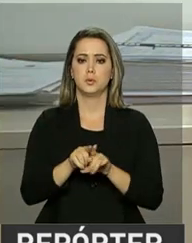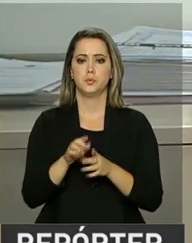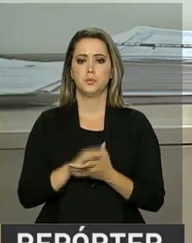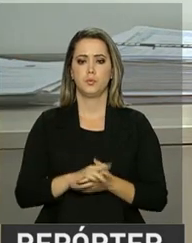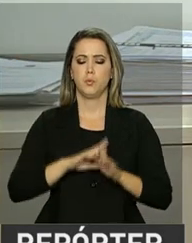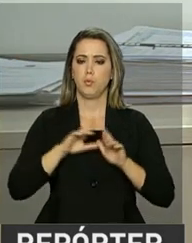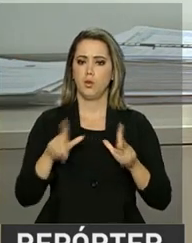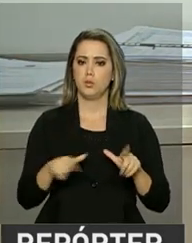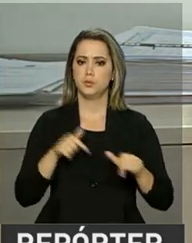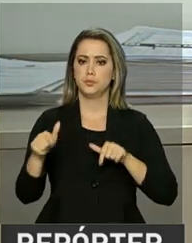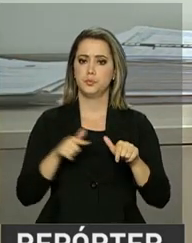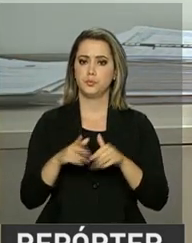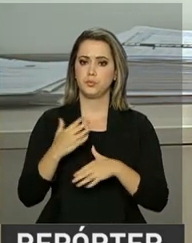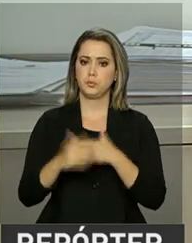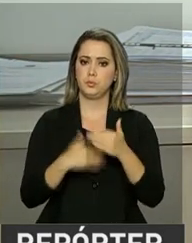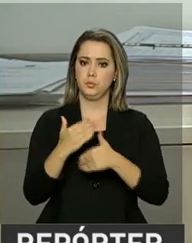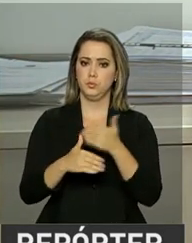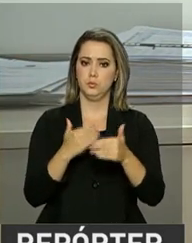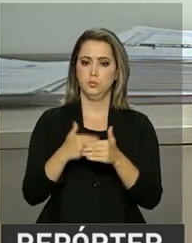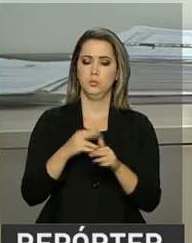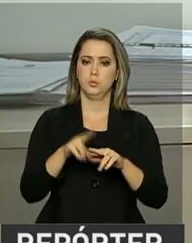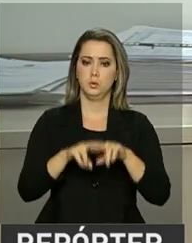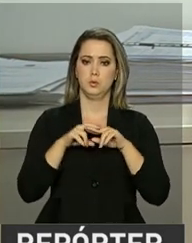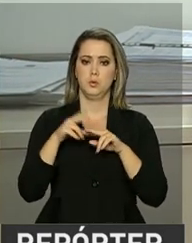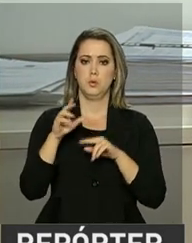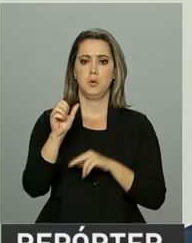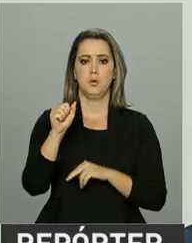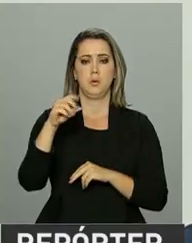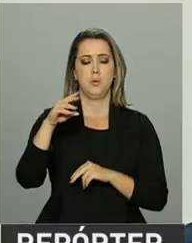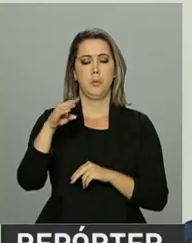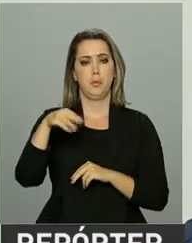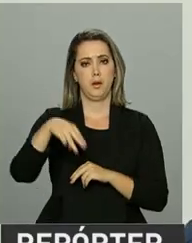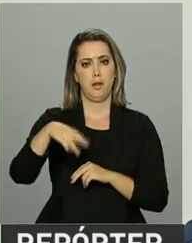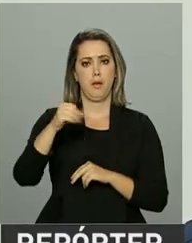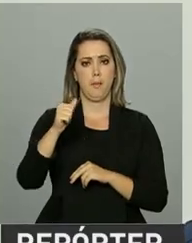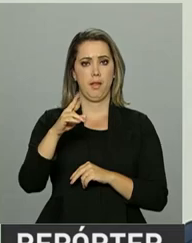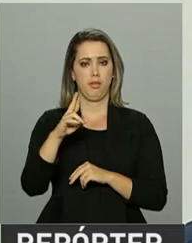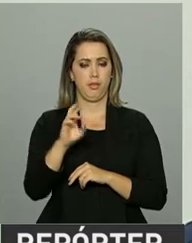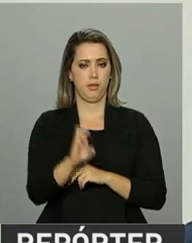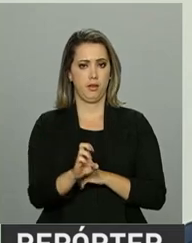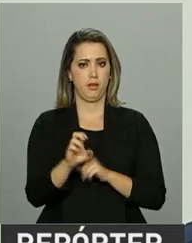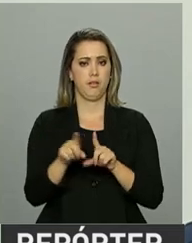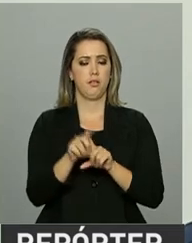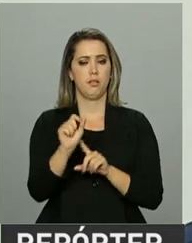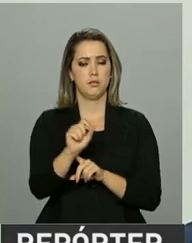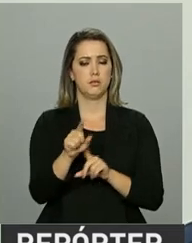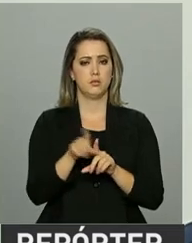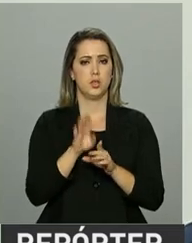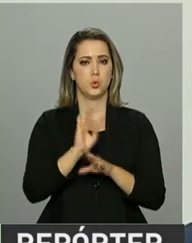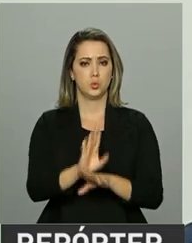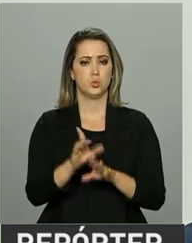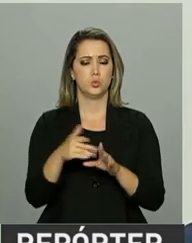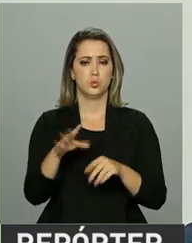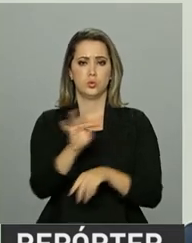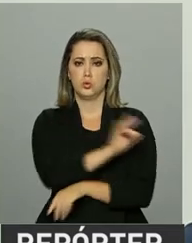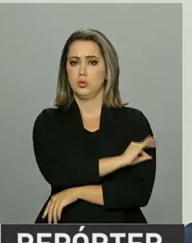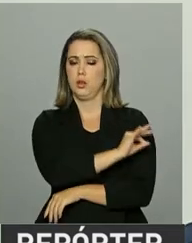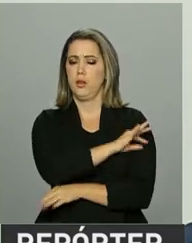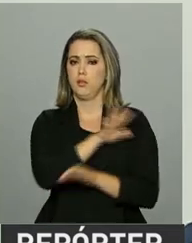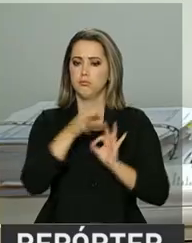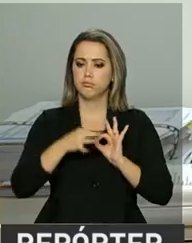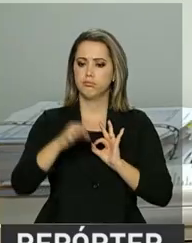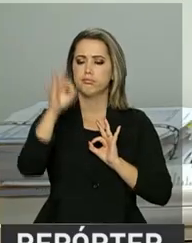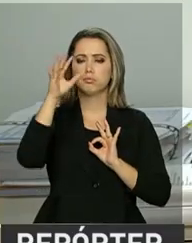várias ações vão ser desenvolvidas por meio da anater a Agência Nacional de assistência técnica e extensão